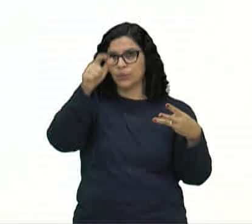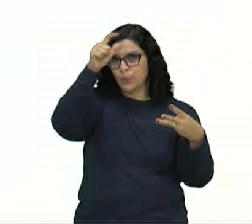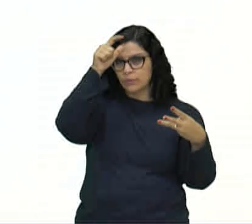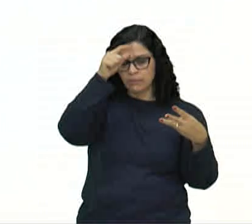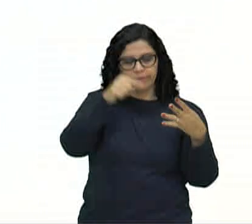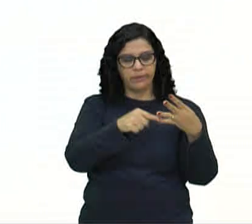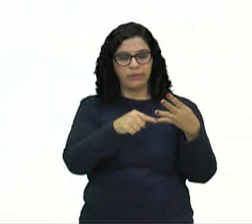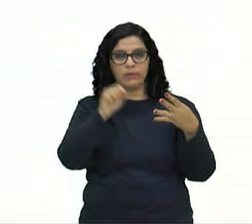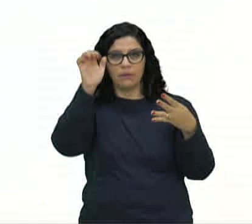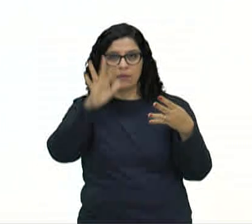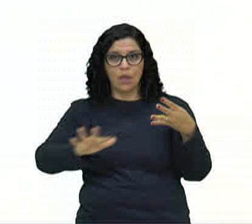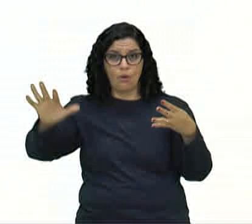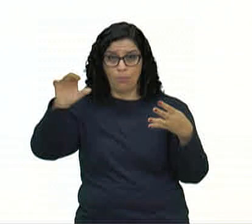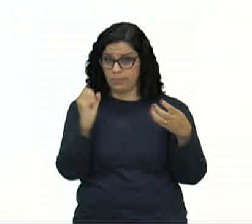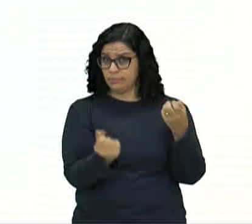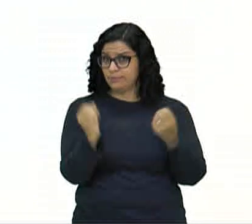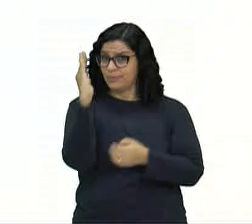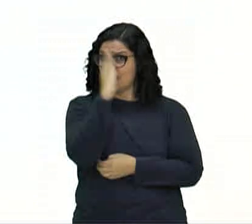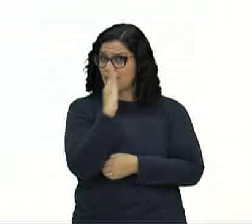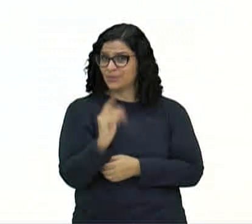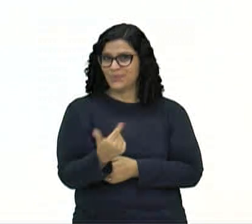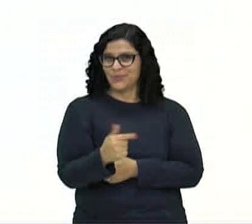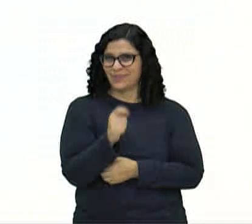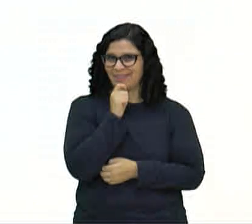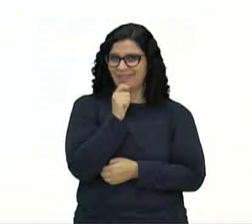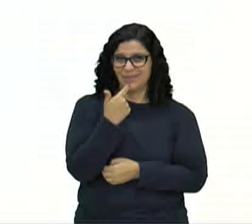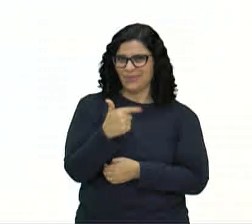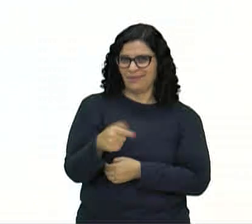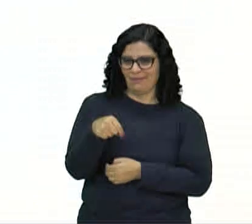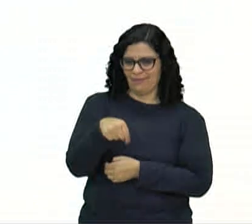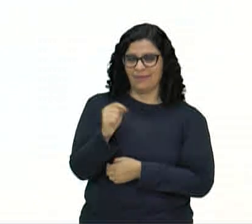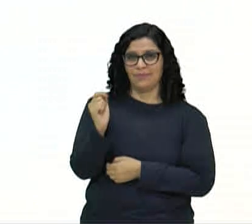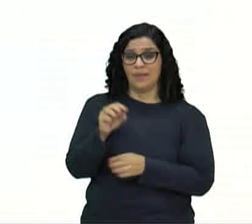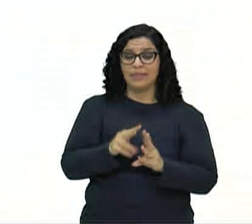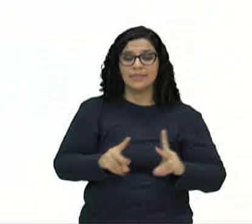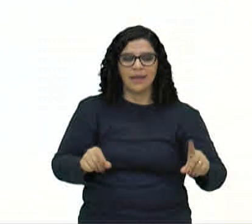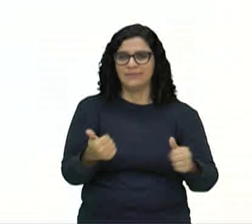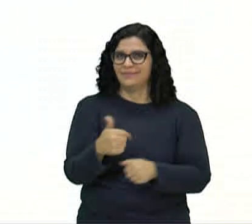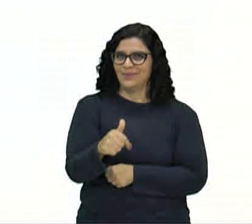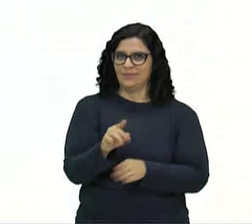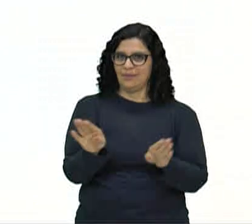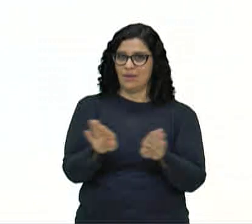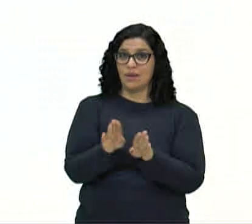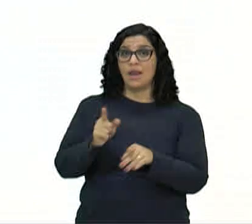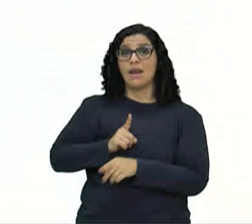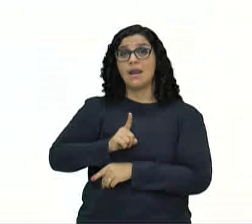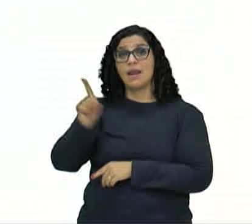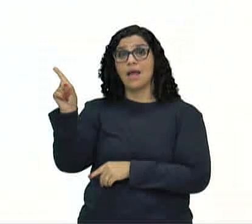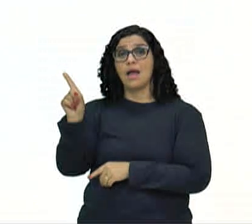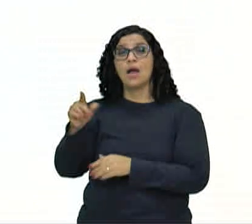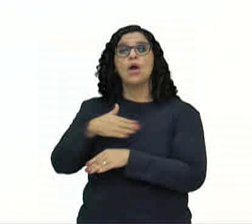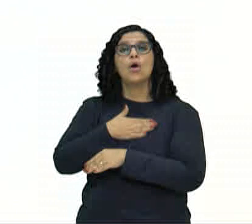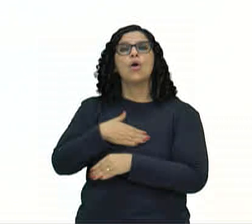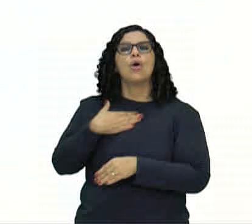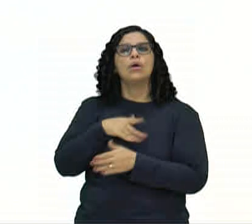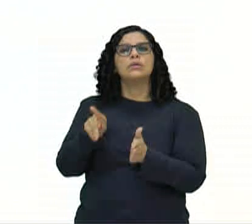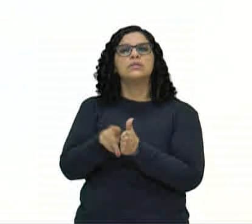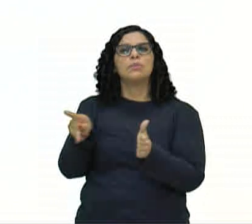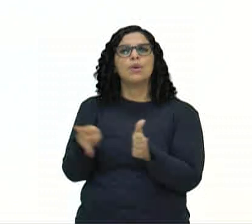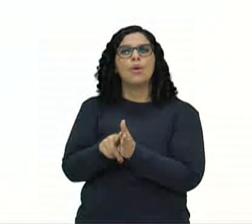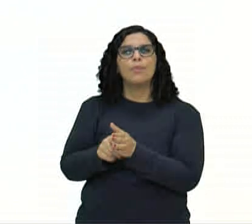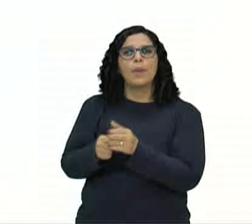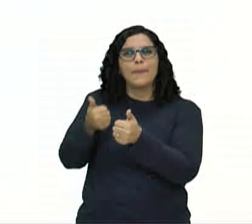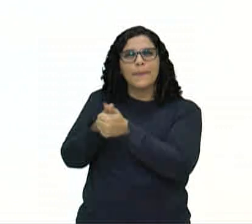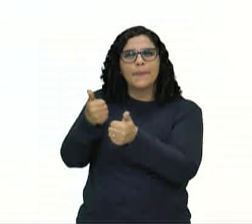leste da Europa, que no Brasil não temos a opção de turfeiras, elas não nascem aqui no nosso solo. Elas gostam desse solo vulcânico, muito